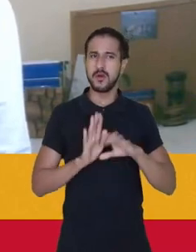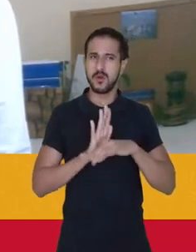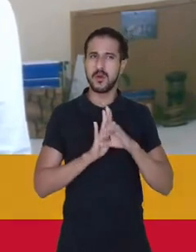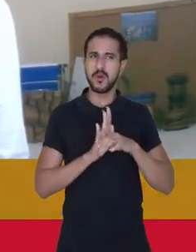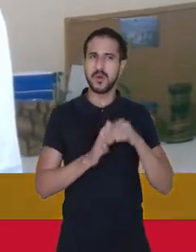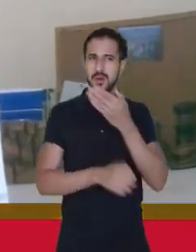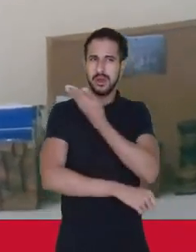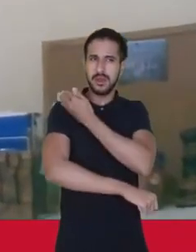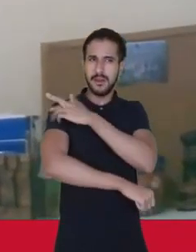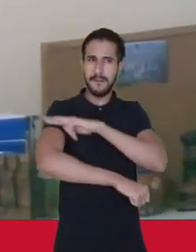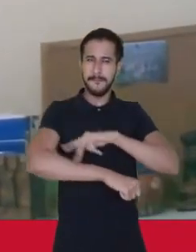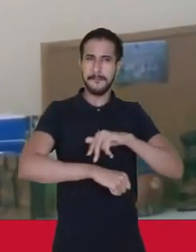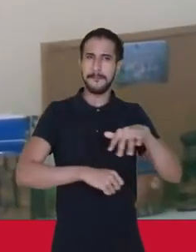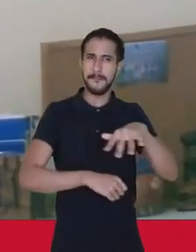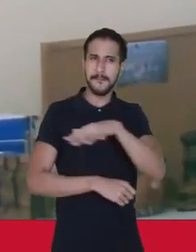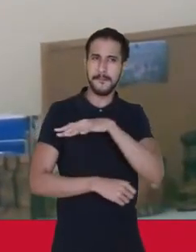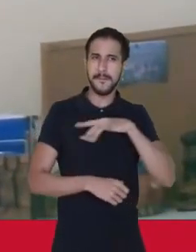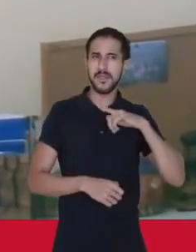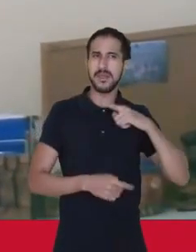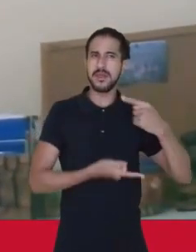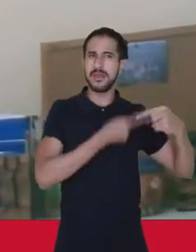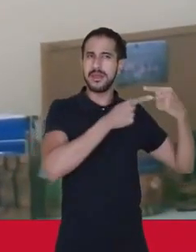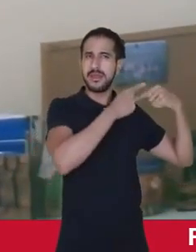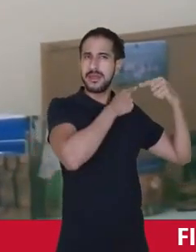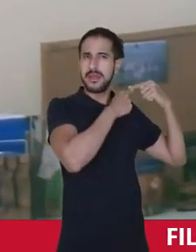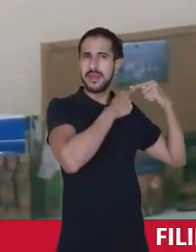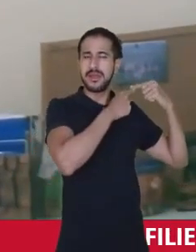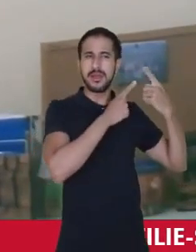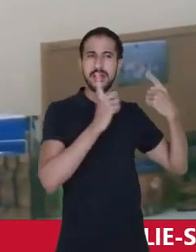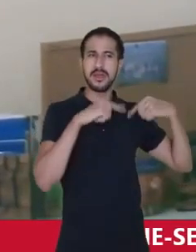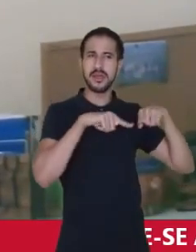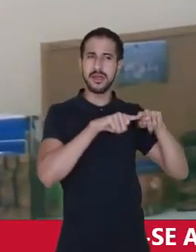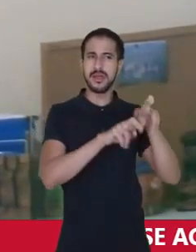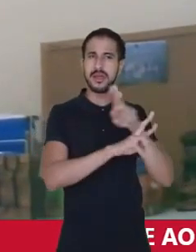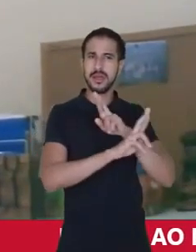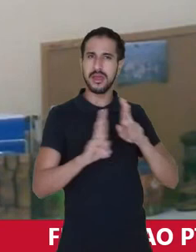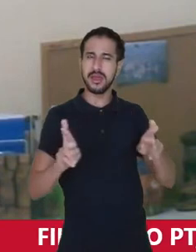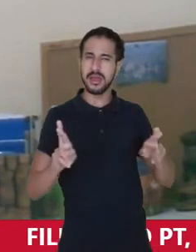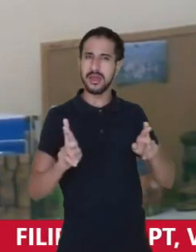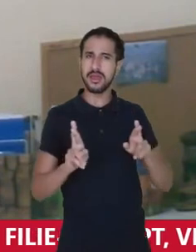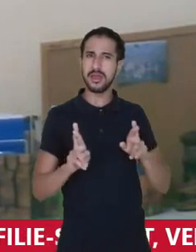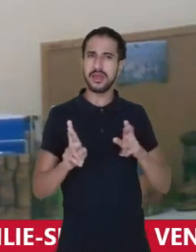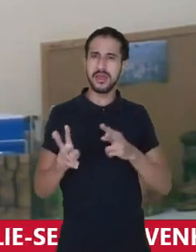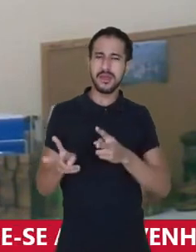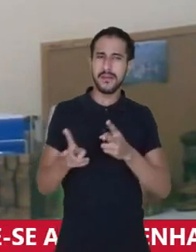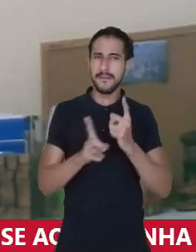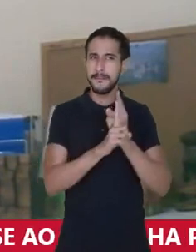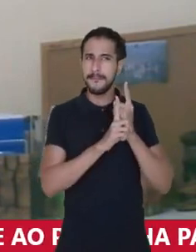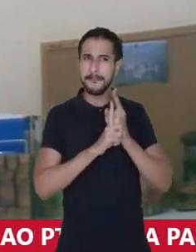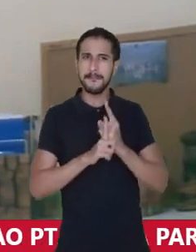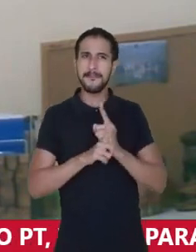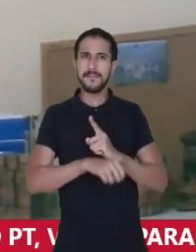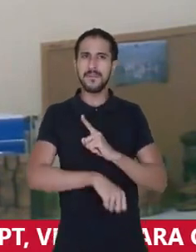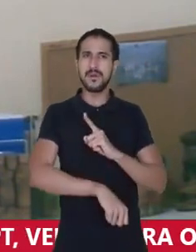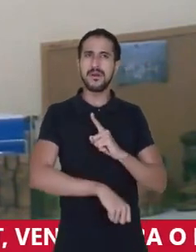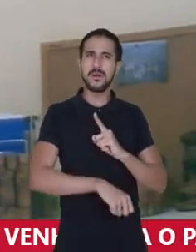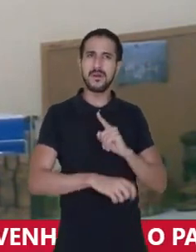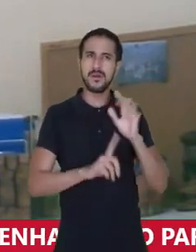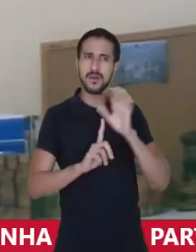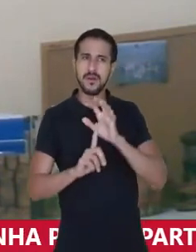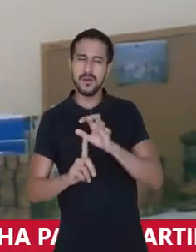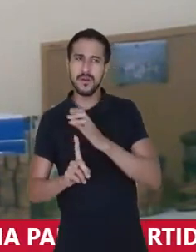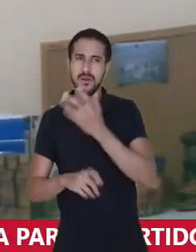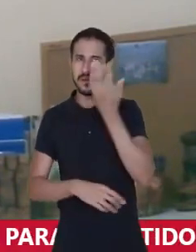racismo ambiental tem uma origem muito vinculada à identificação de uma racialização de